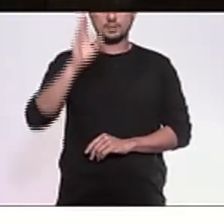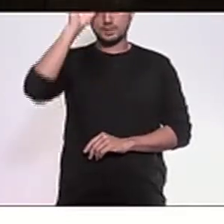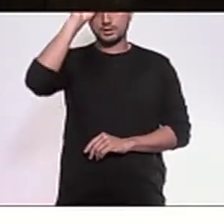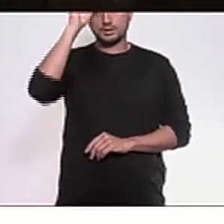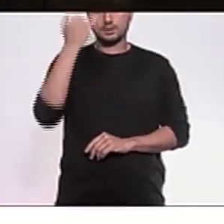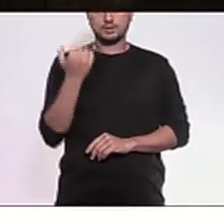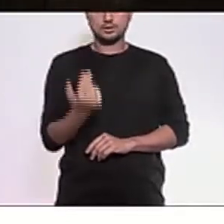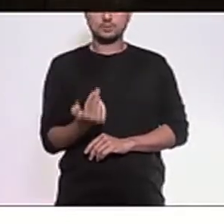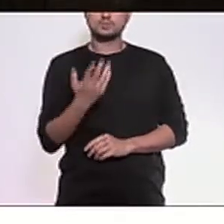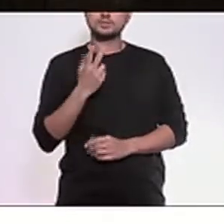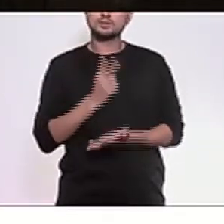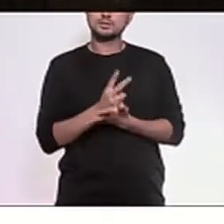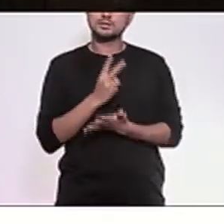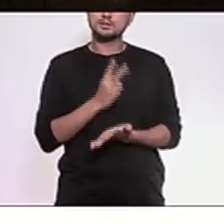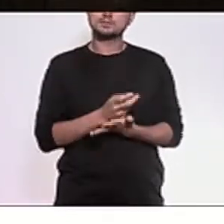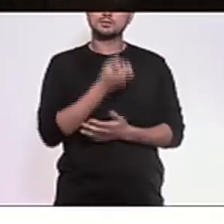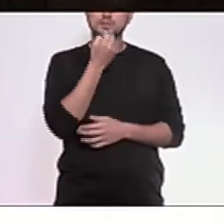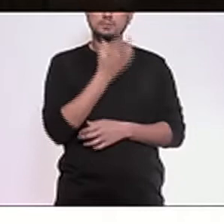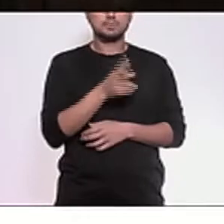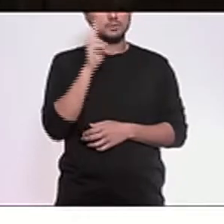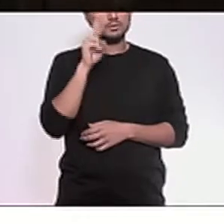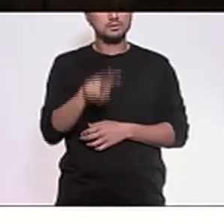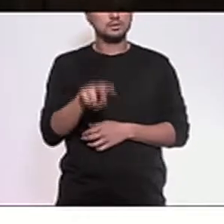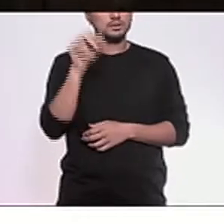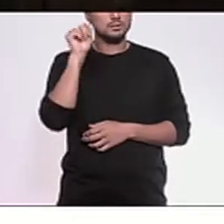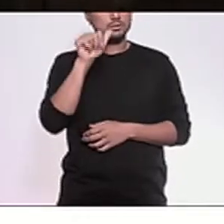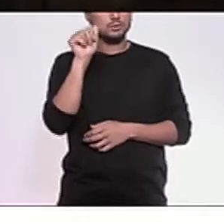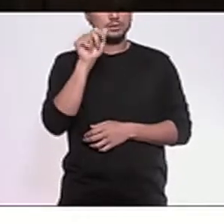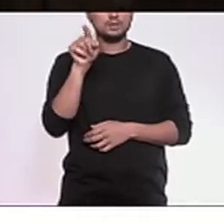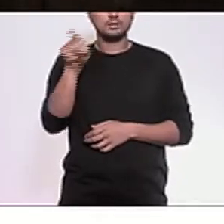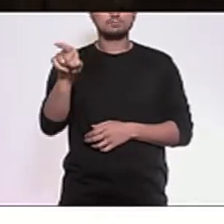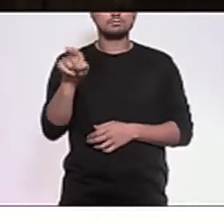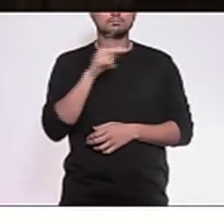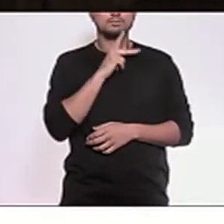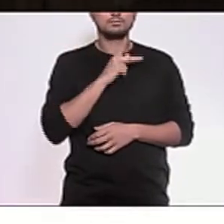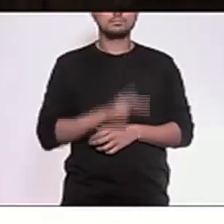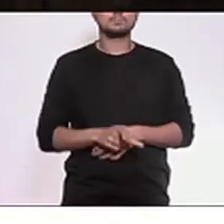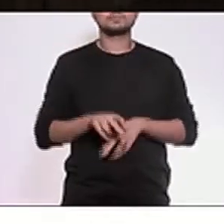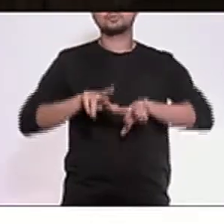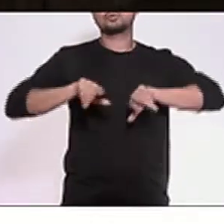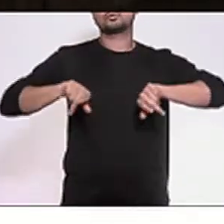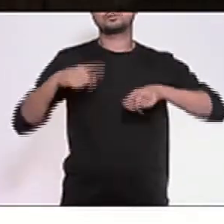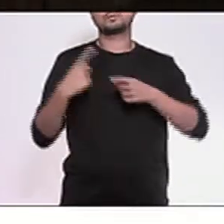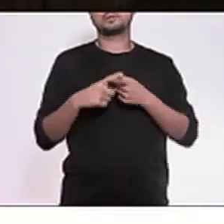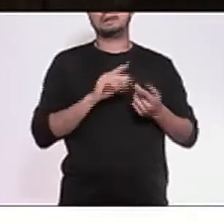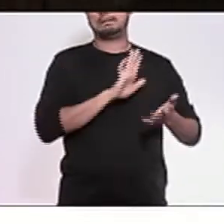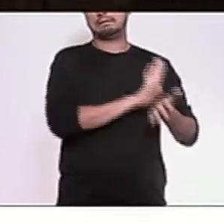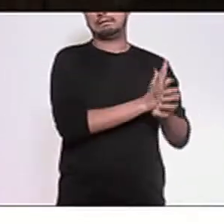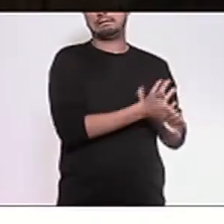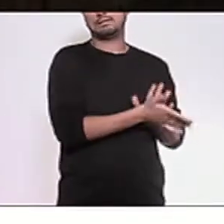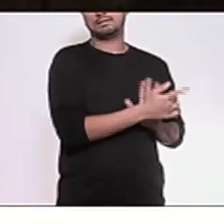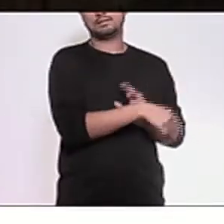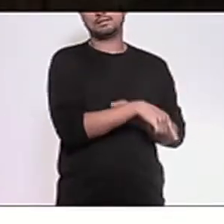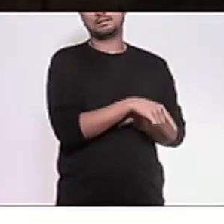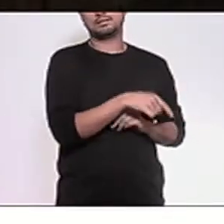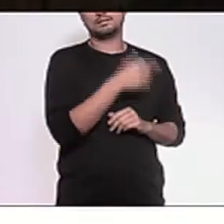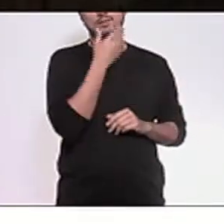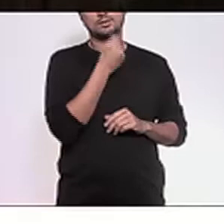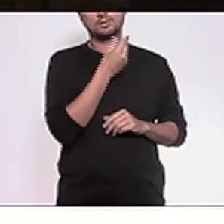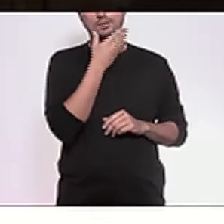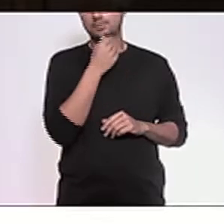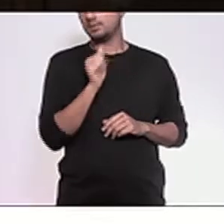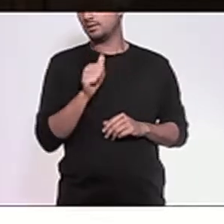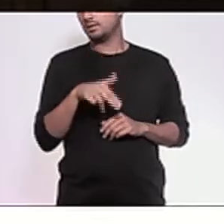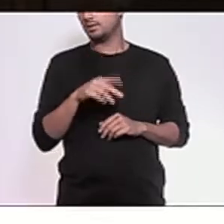as mulheres nesse lugar da presidência. Não é por desmerecer o nosso presidente, André